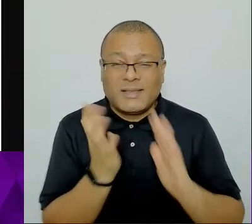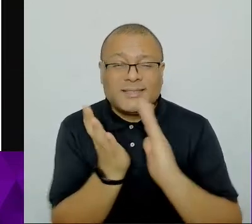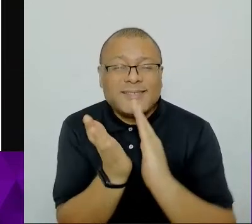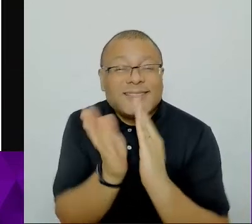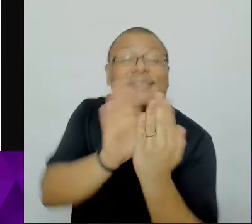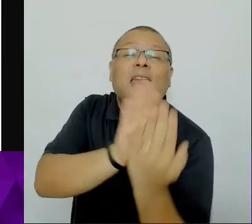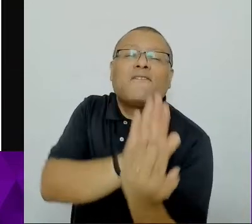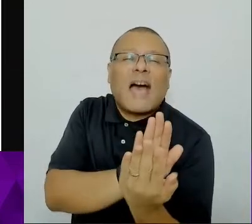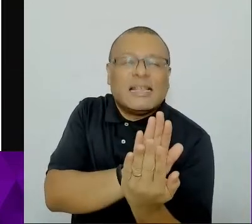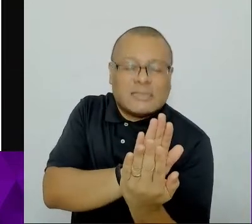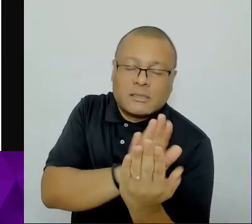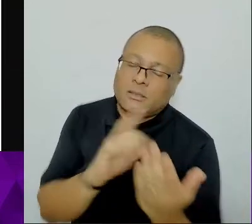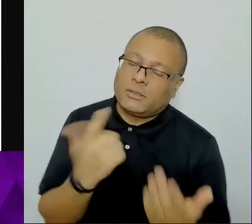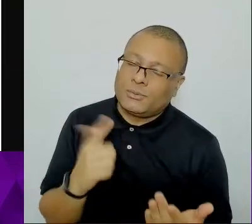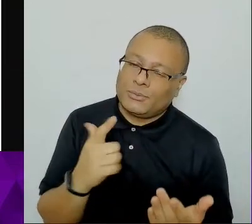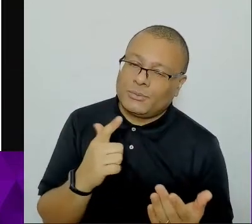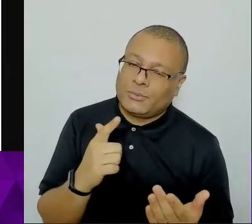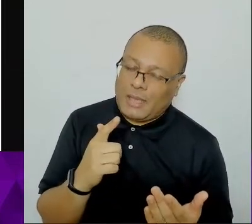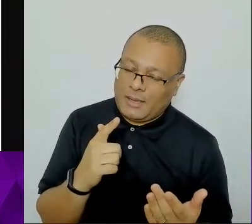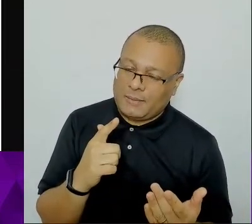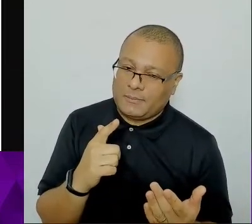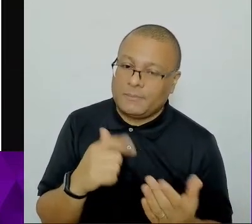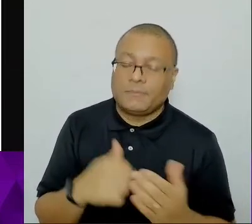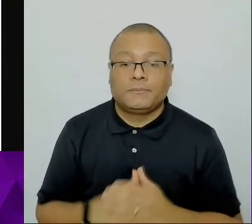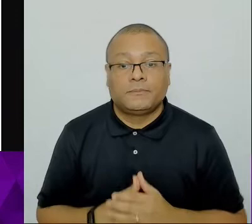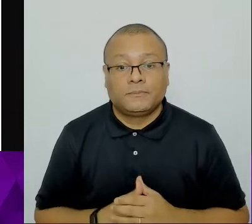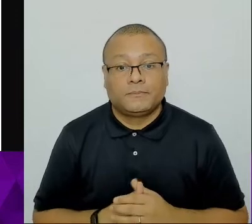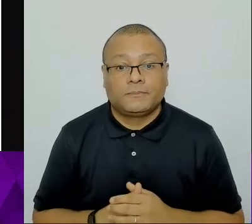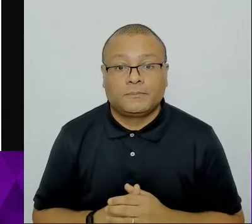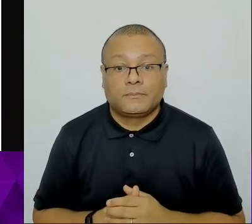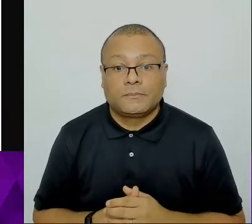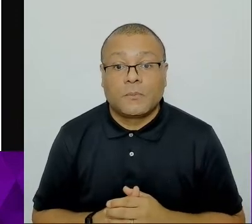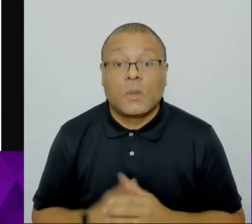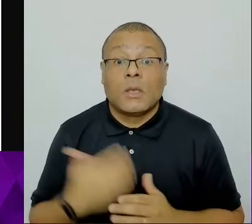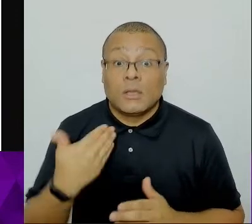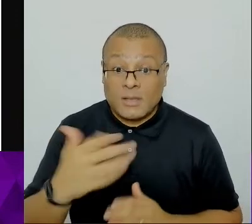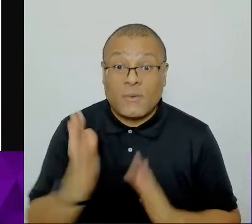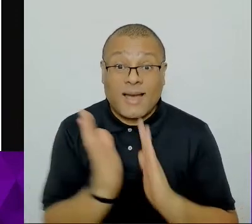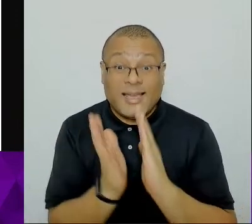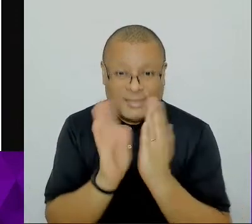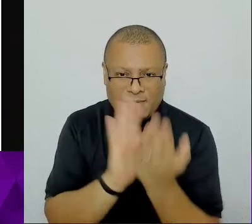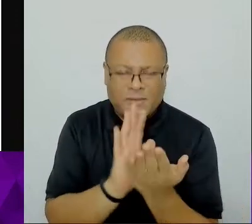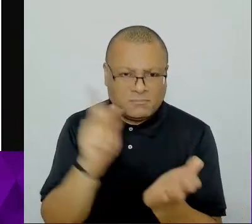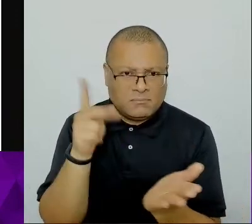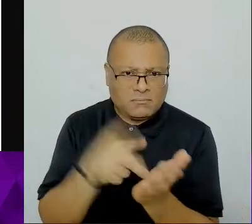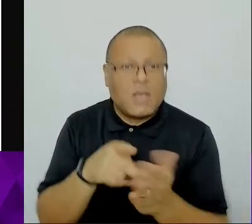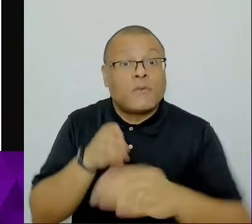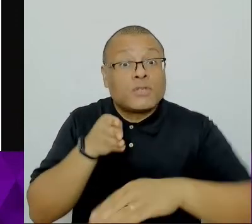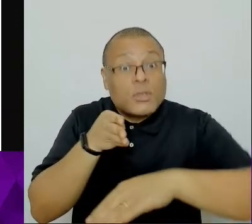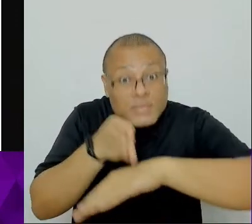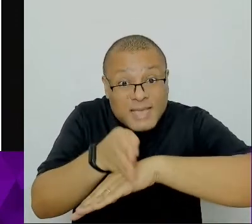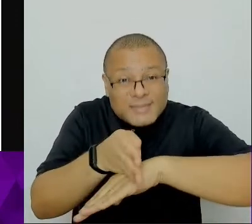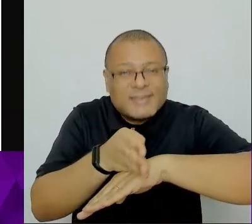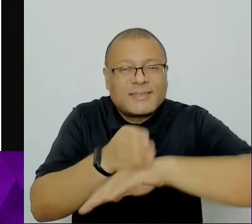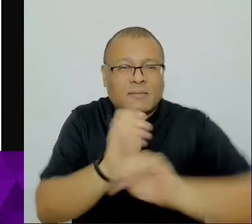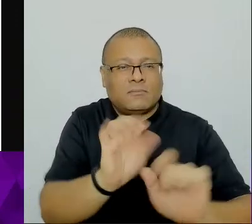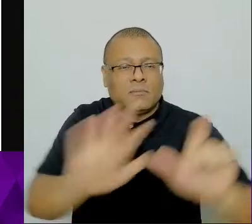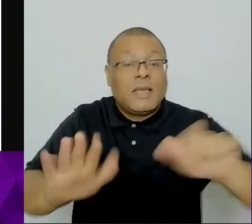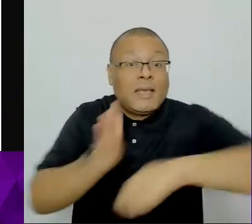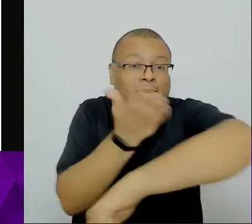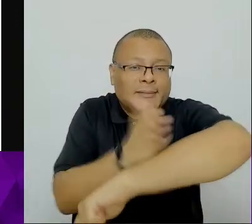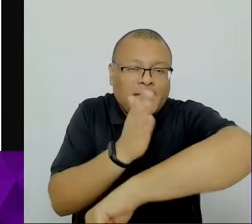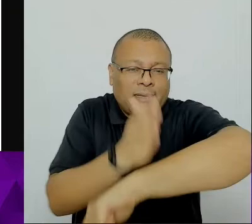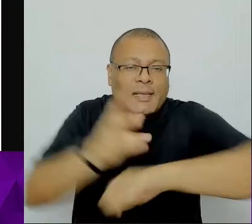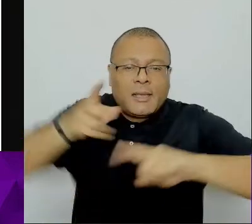né? Então, bem alto nível. Então, interface mesmo, para você poder fazer o treinamento e o